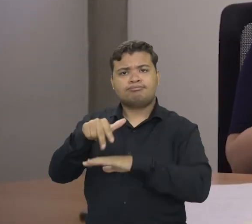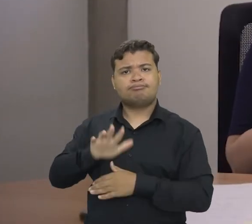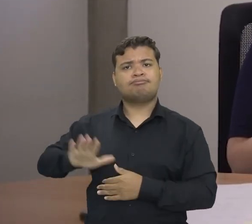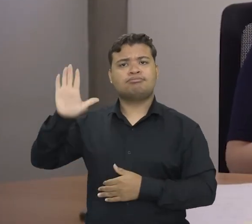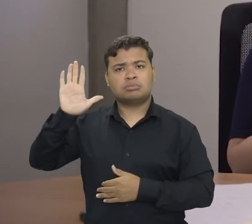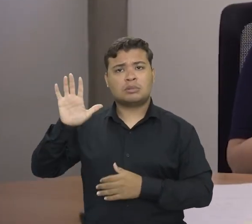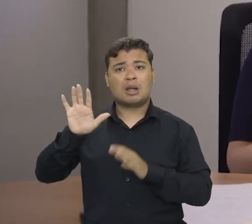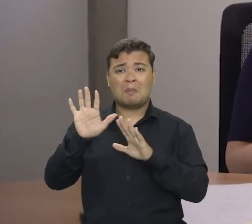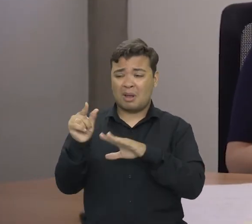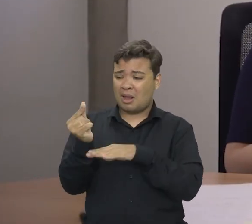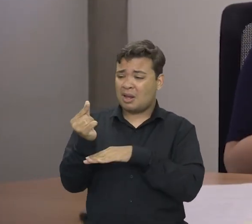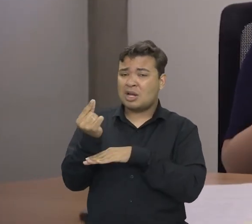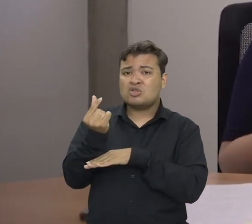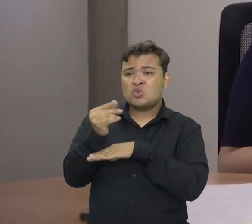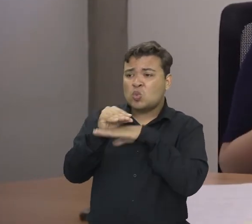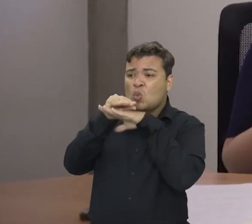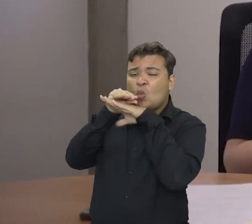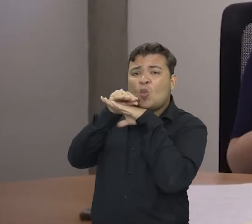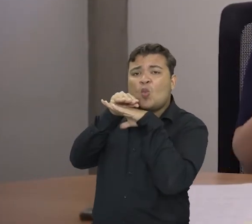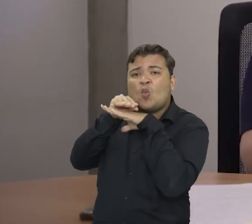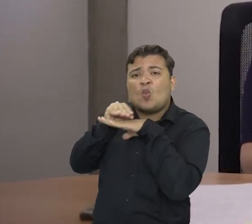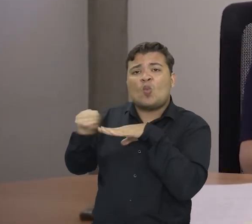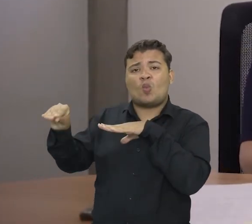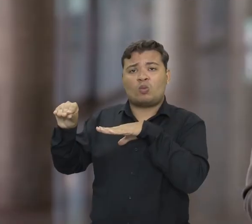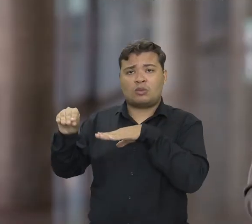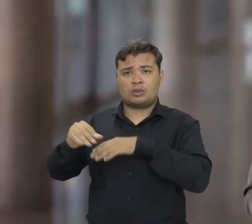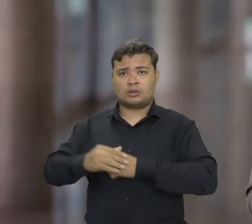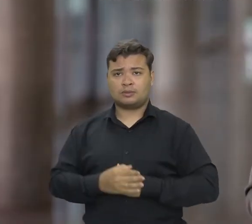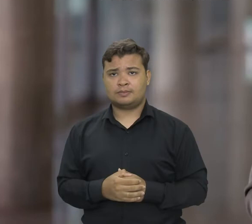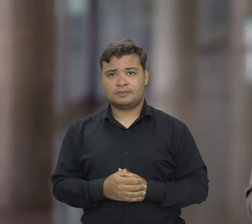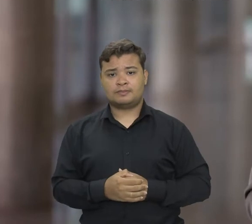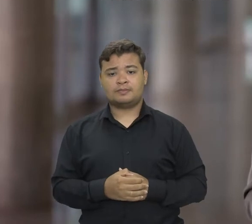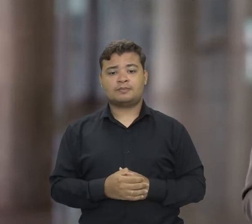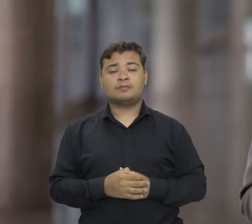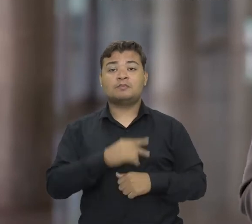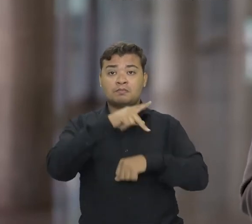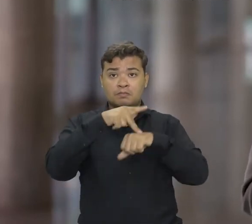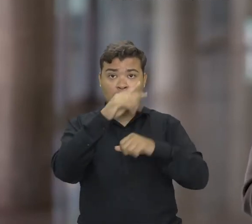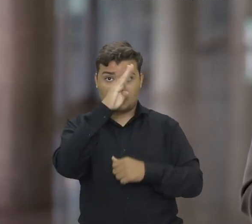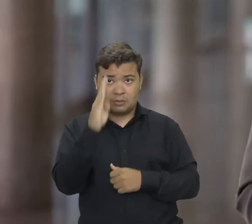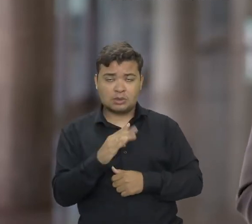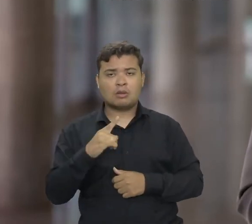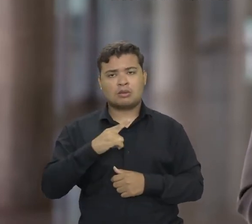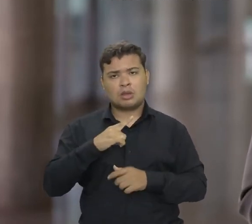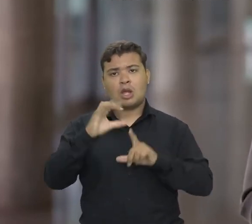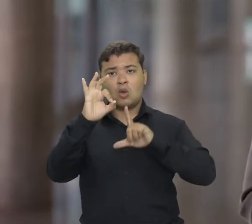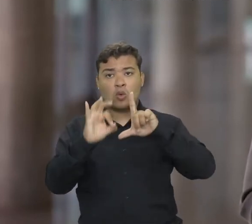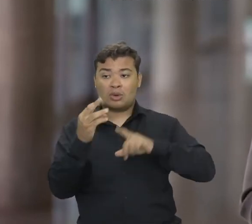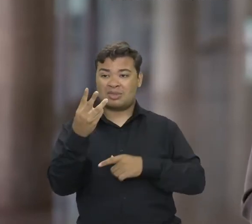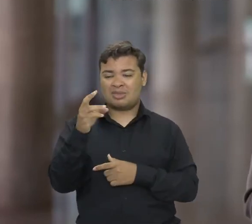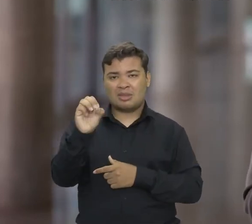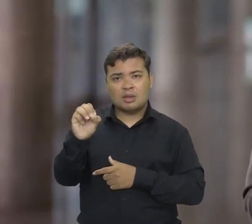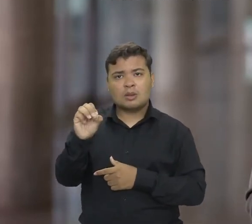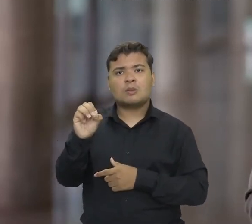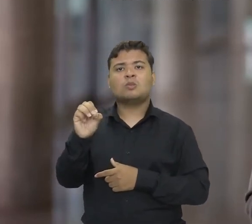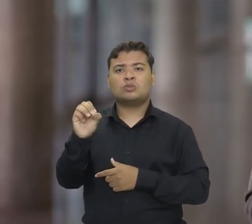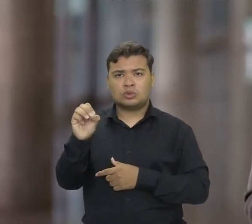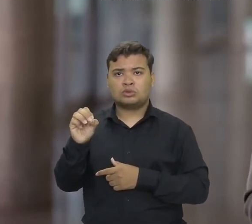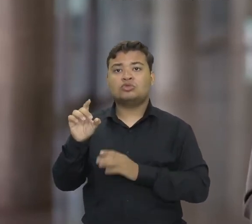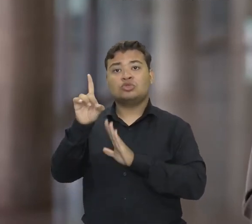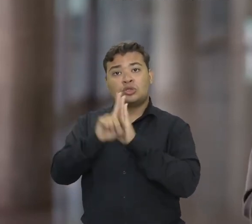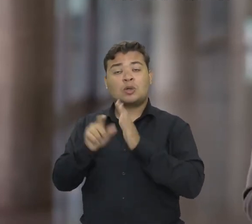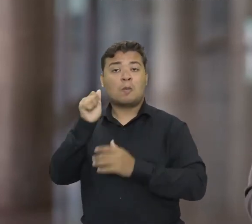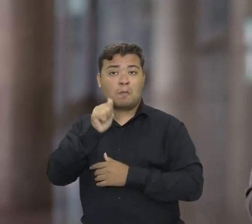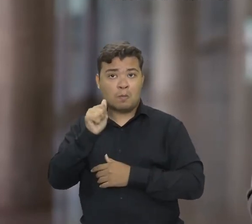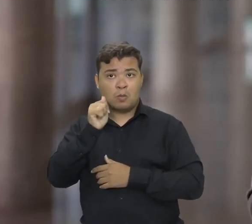mulheres têm menos acesso aos recursos necessários para se eleger. No Brasil, as cotas que reservam 30% das candidaturas às